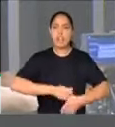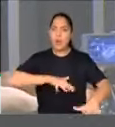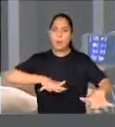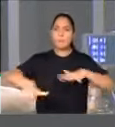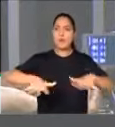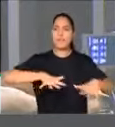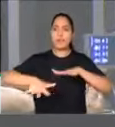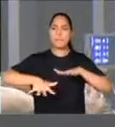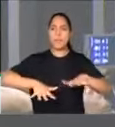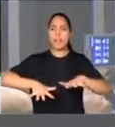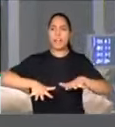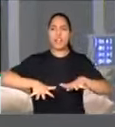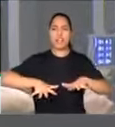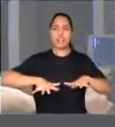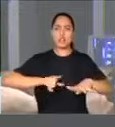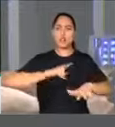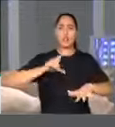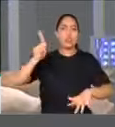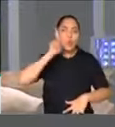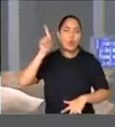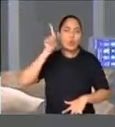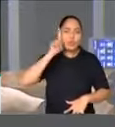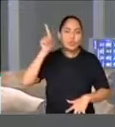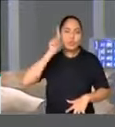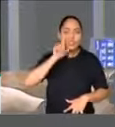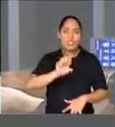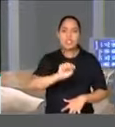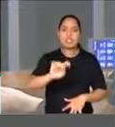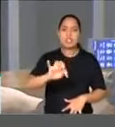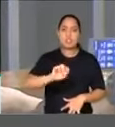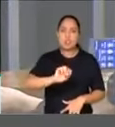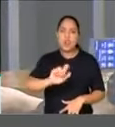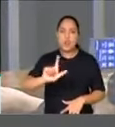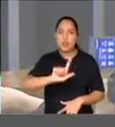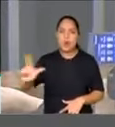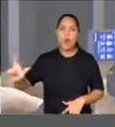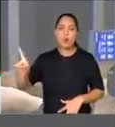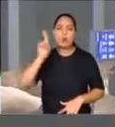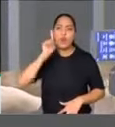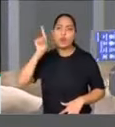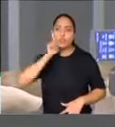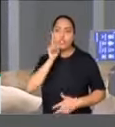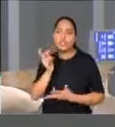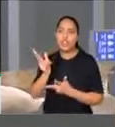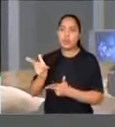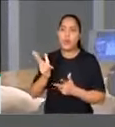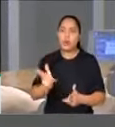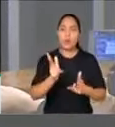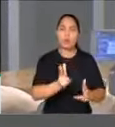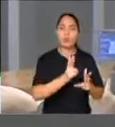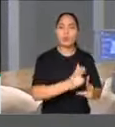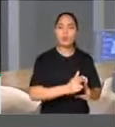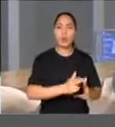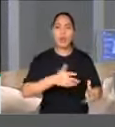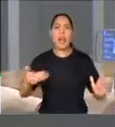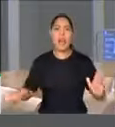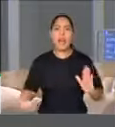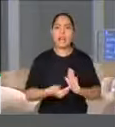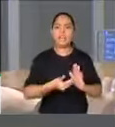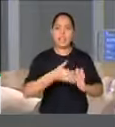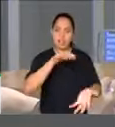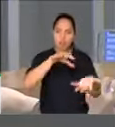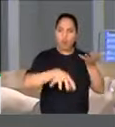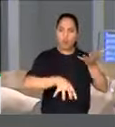rebeliões inspiradas em Stonewall todos os dias, até que o Congresso Nacional faça as leis